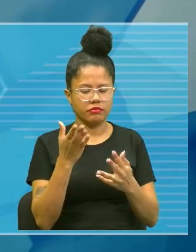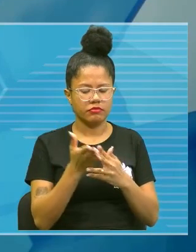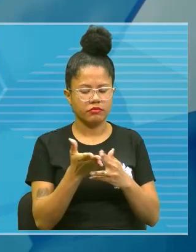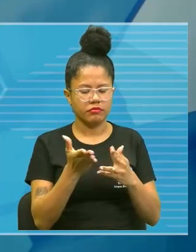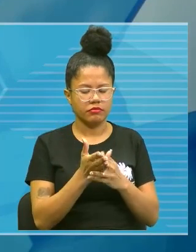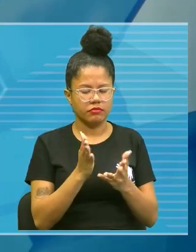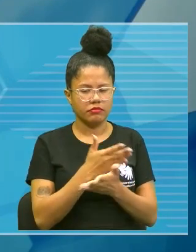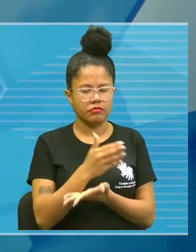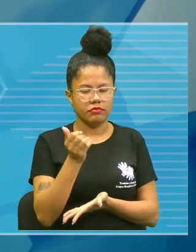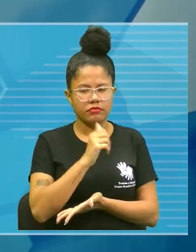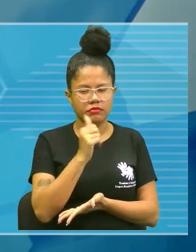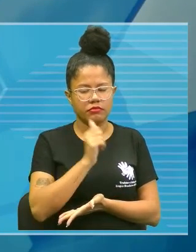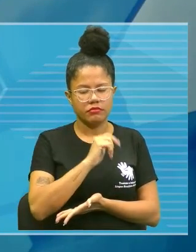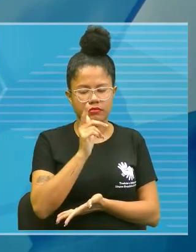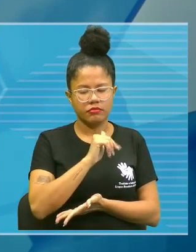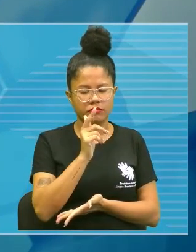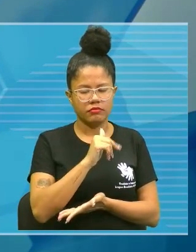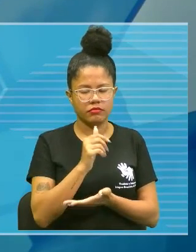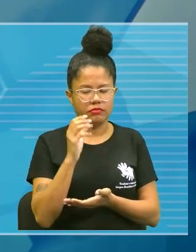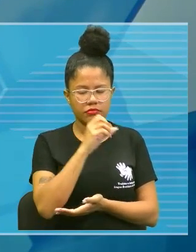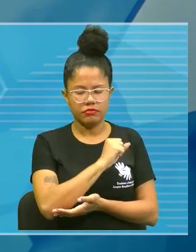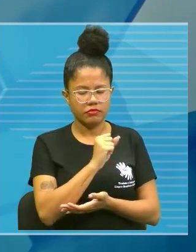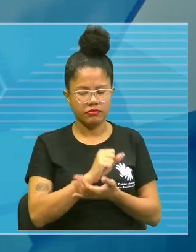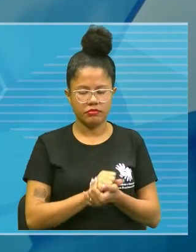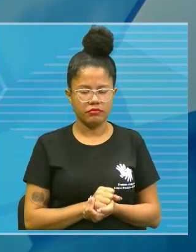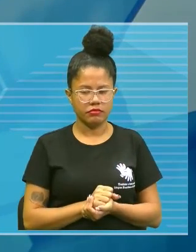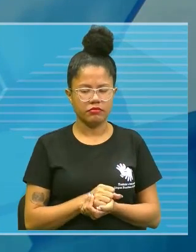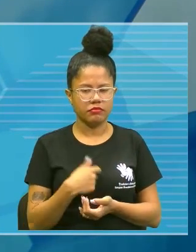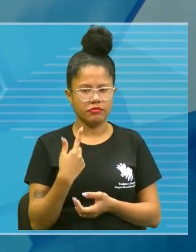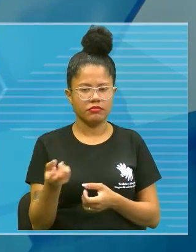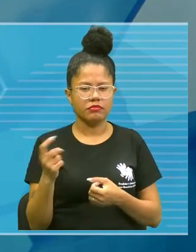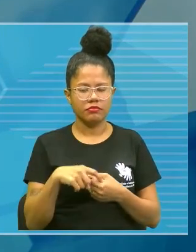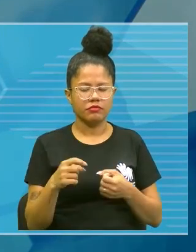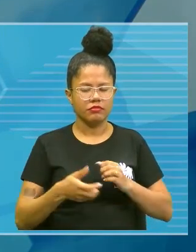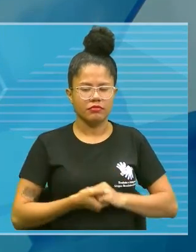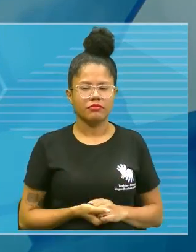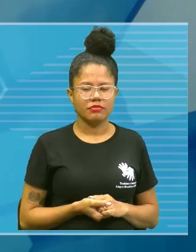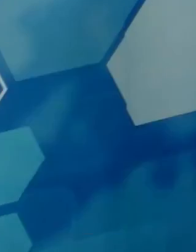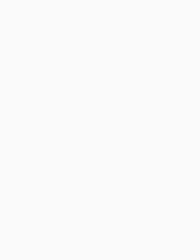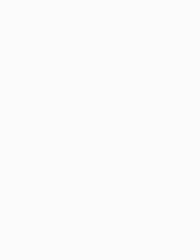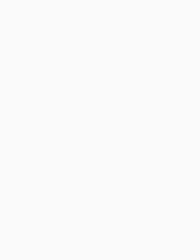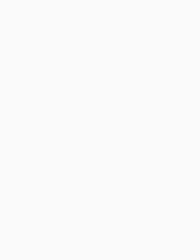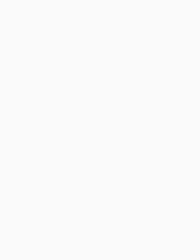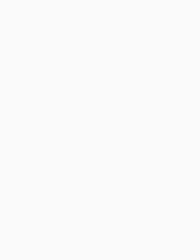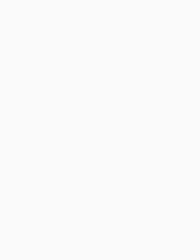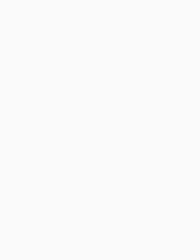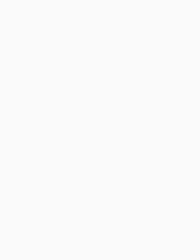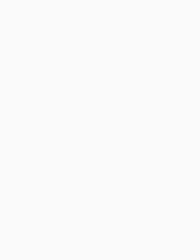uma água, ir ao banheiro, rapidinho. Já já a gente volta, viu? Tchau!